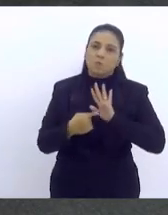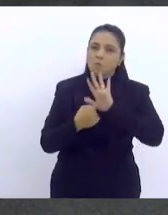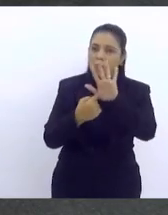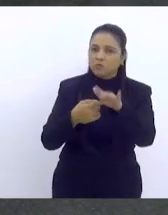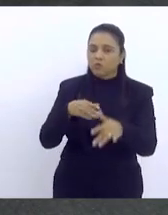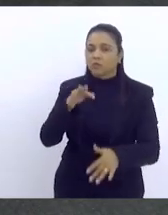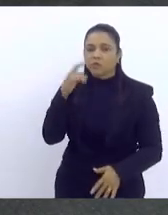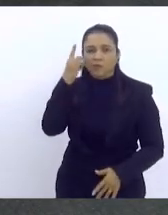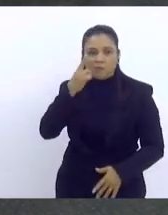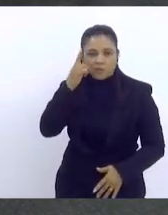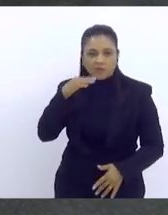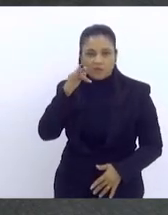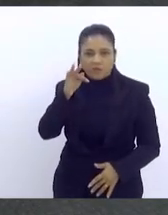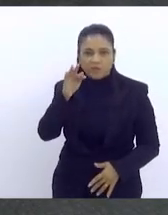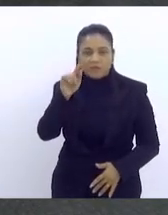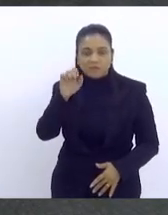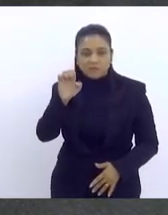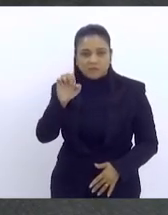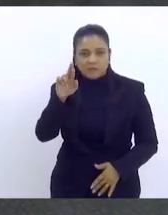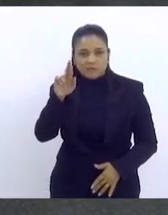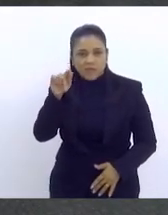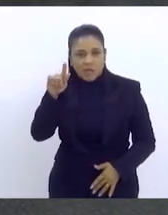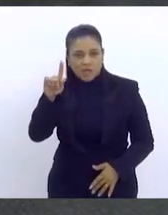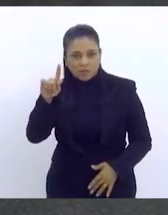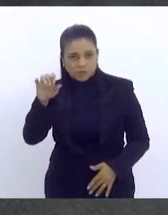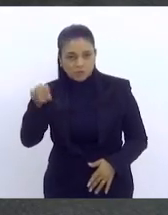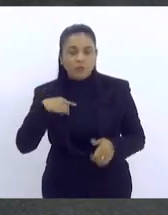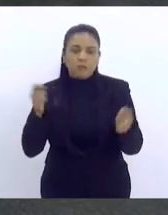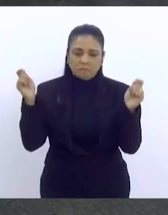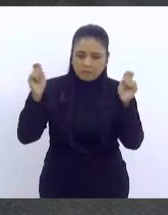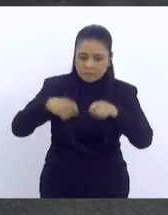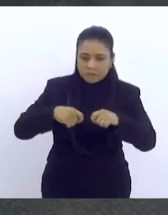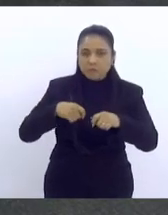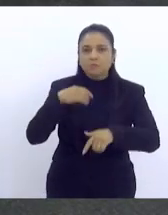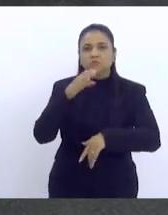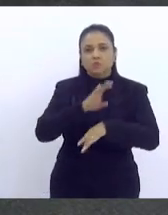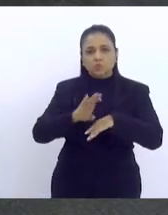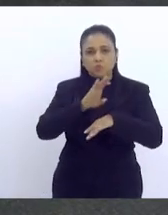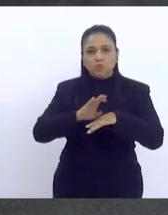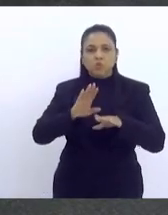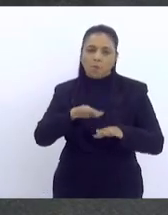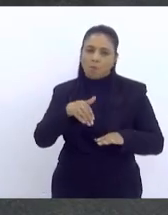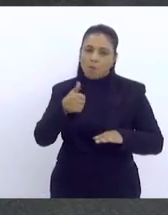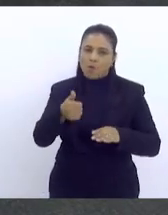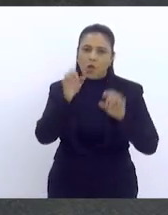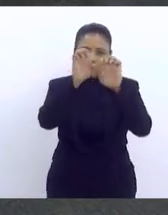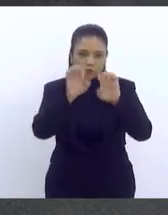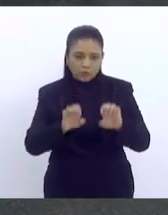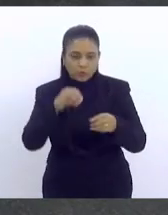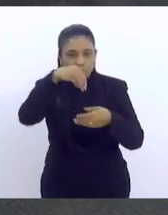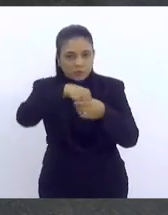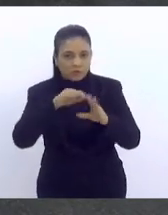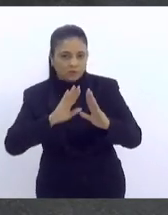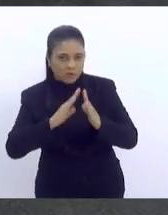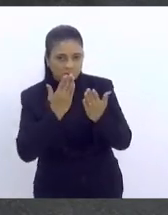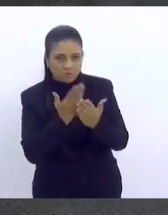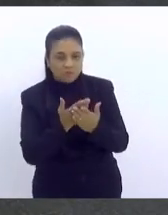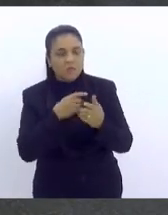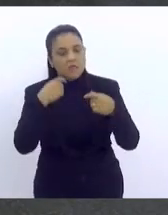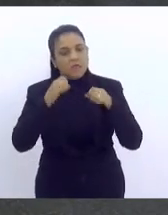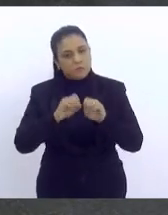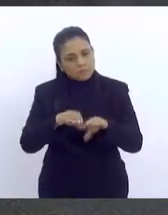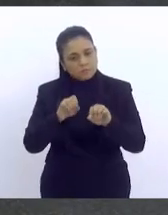mais capacitação e melhores condições nas escolas por isso educação tem que ser tratada com